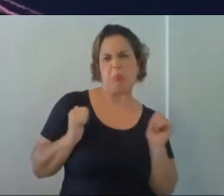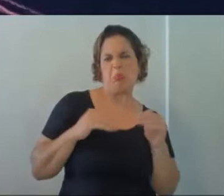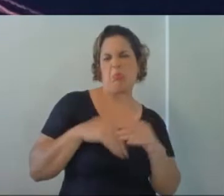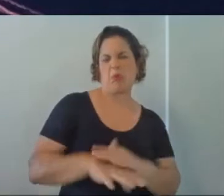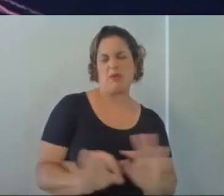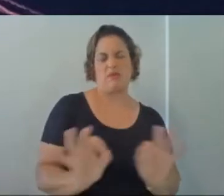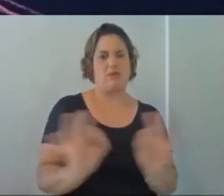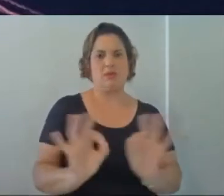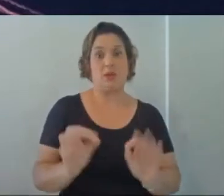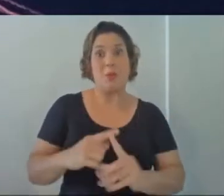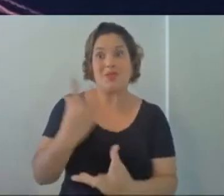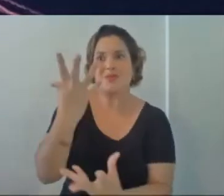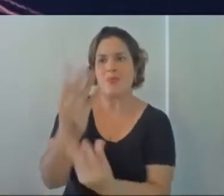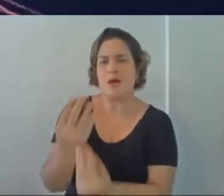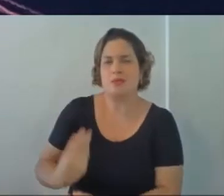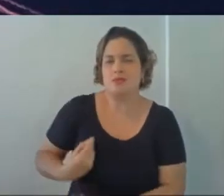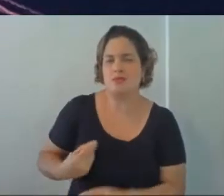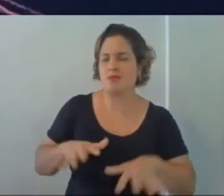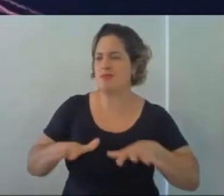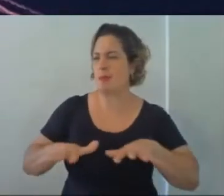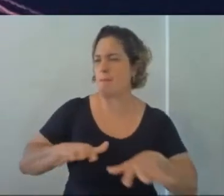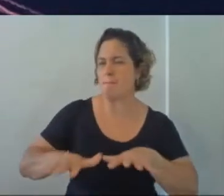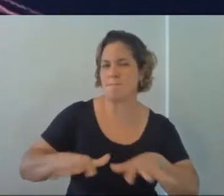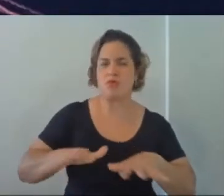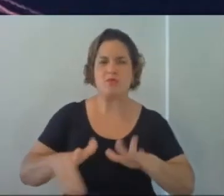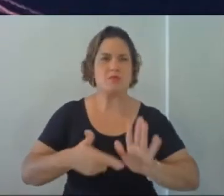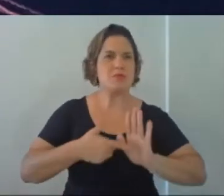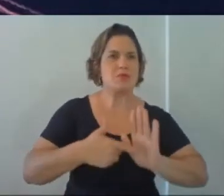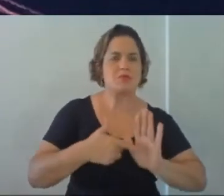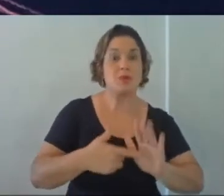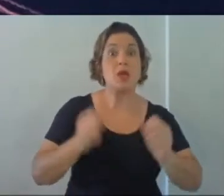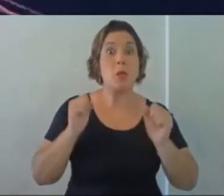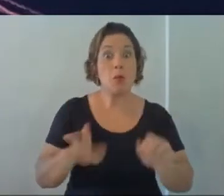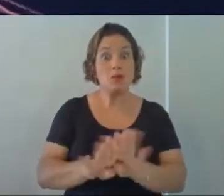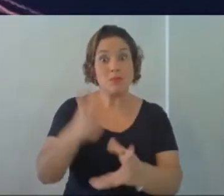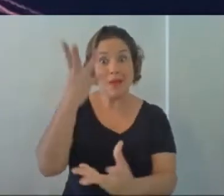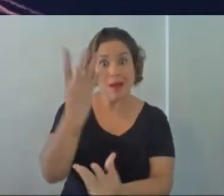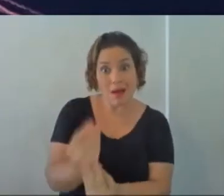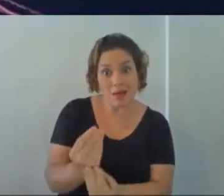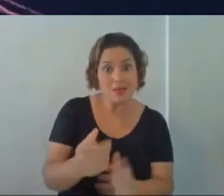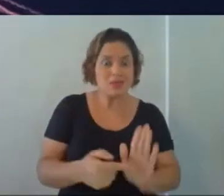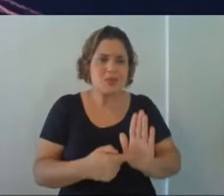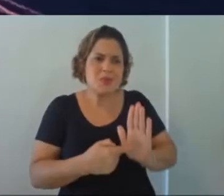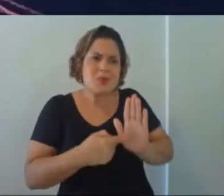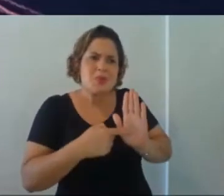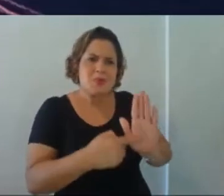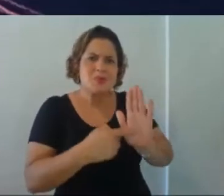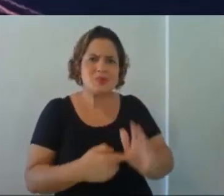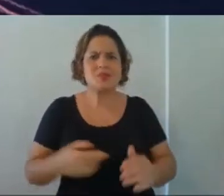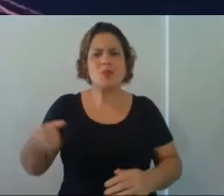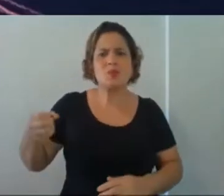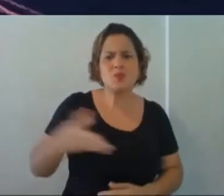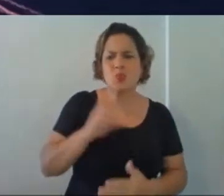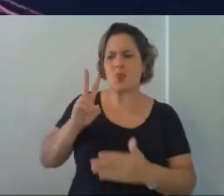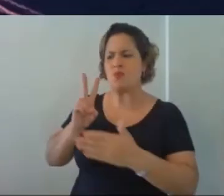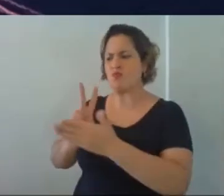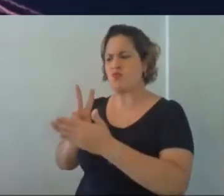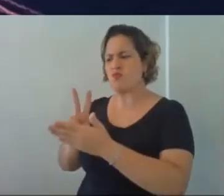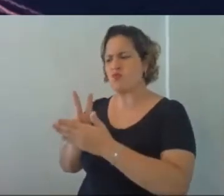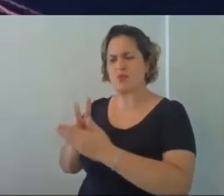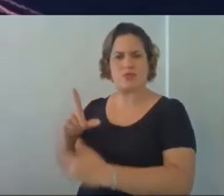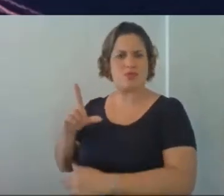uma peça viva, ativa e que pode também dar uma dimensão mais atualizada